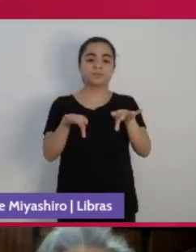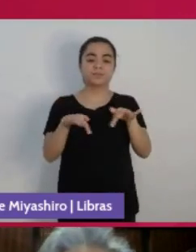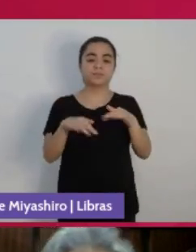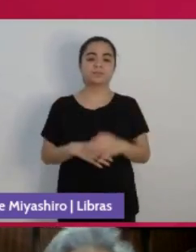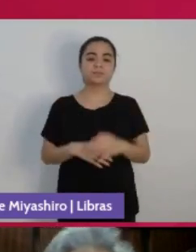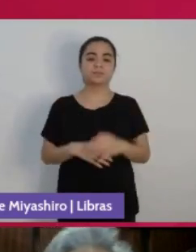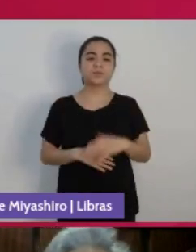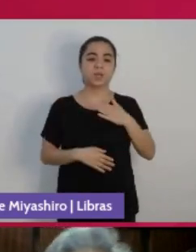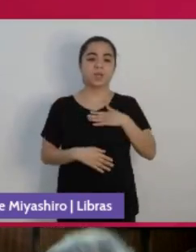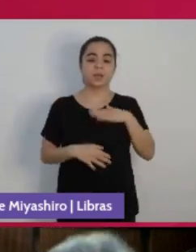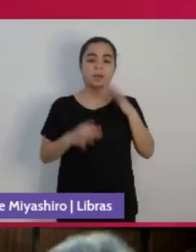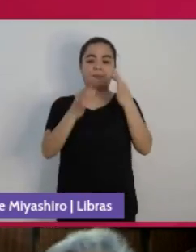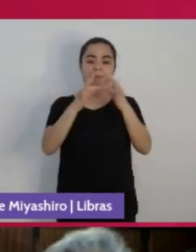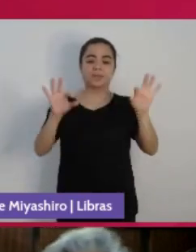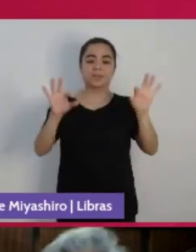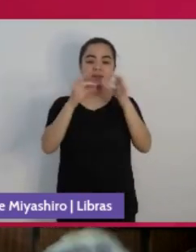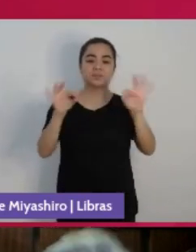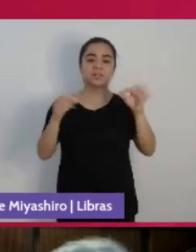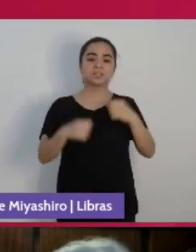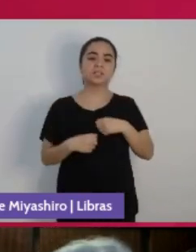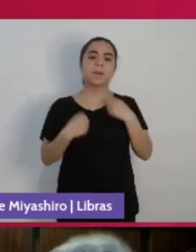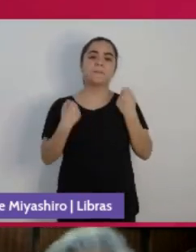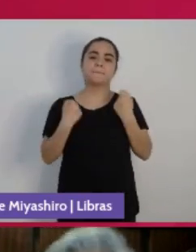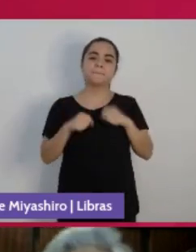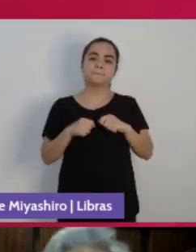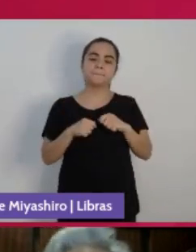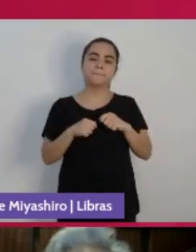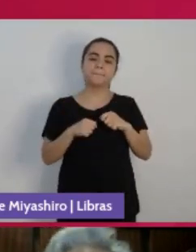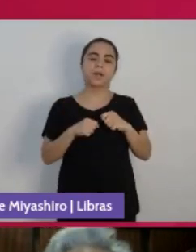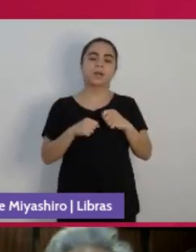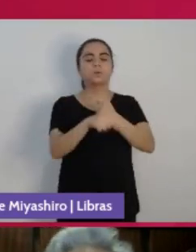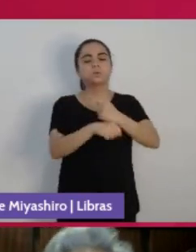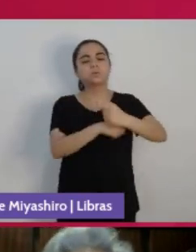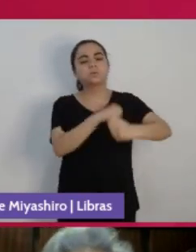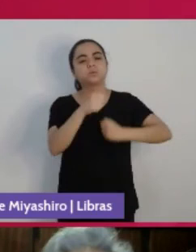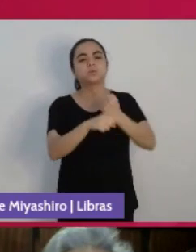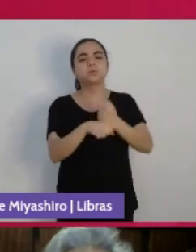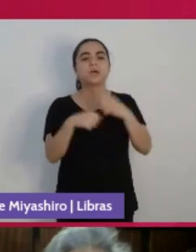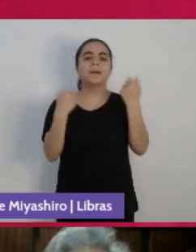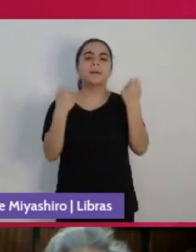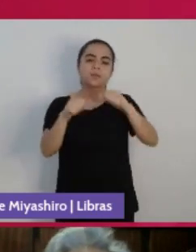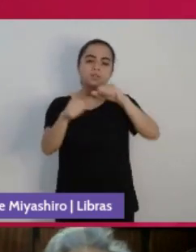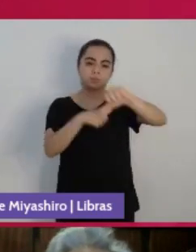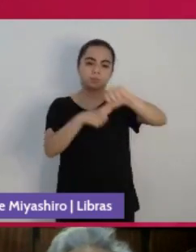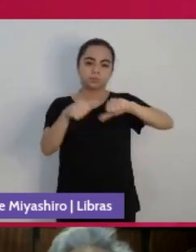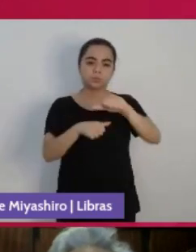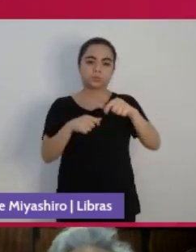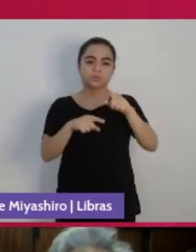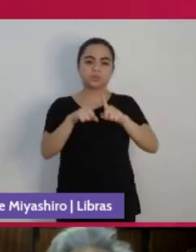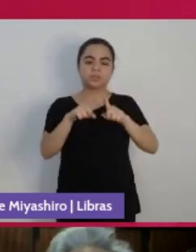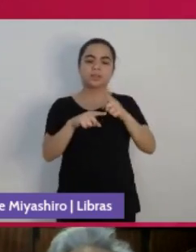frase famosa: podem passar os séculos, podem mudar as civilizações,